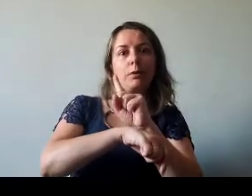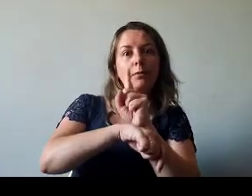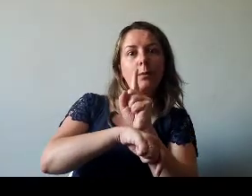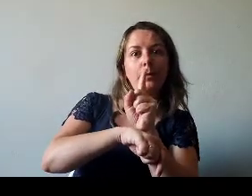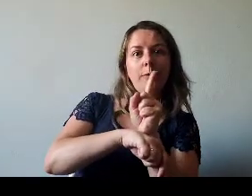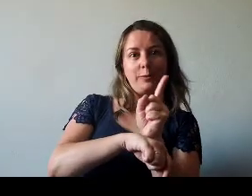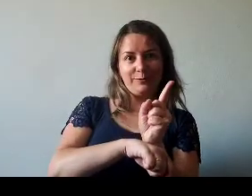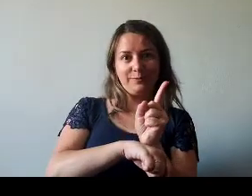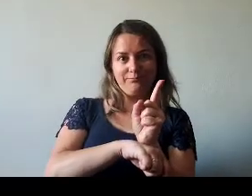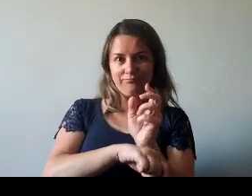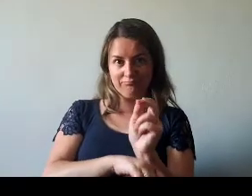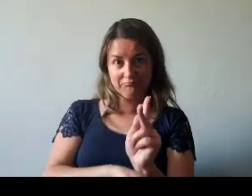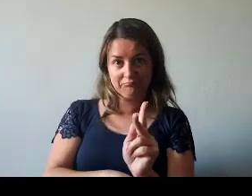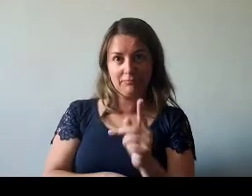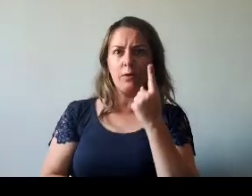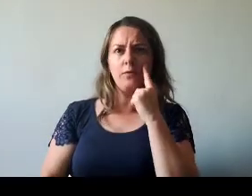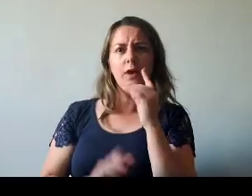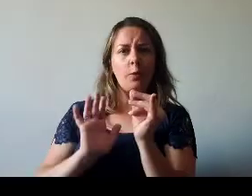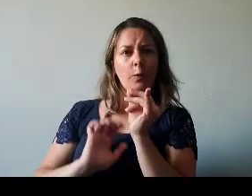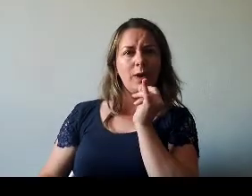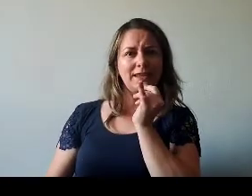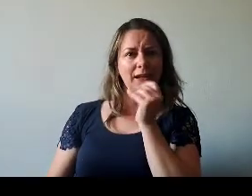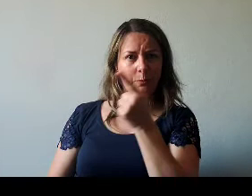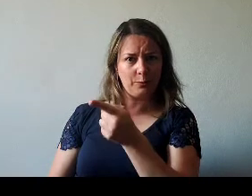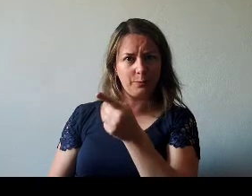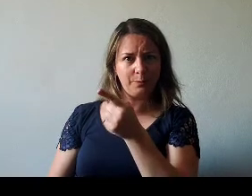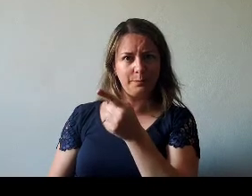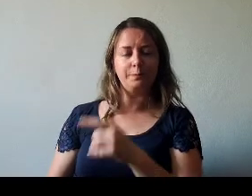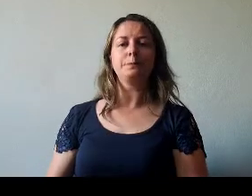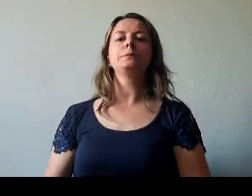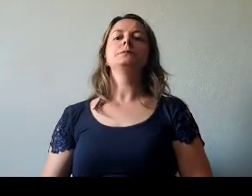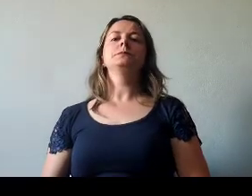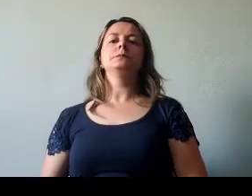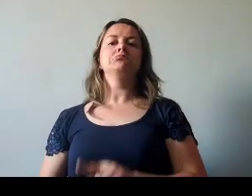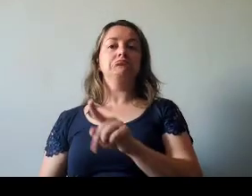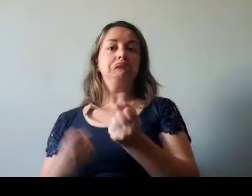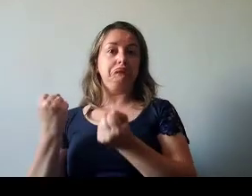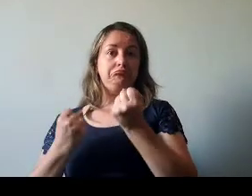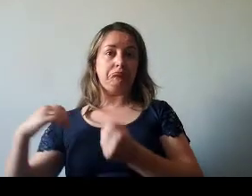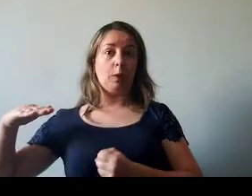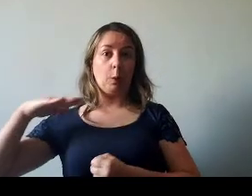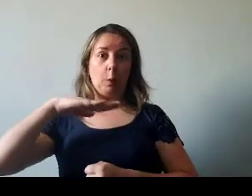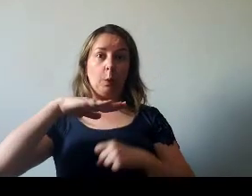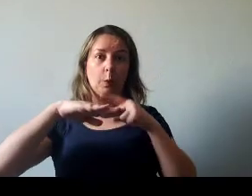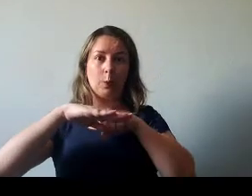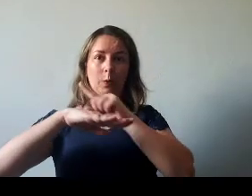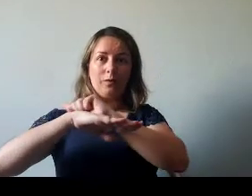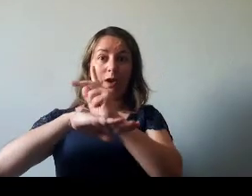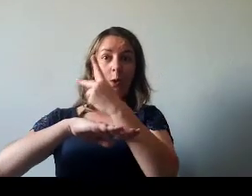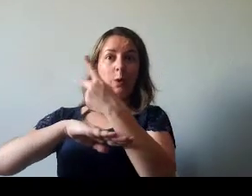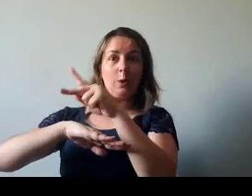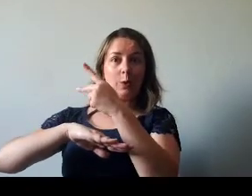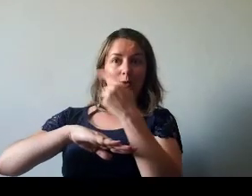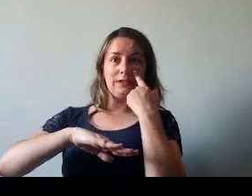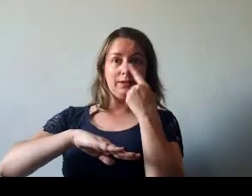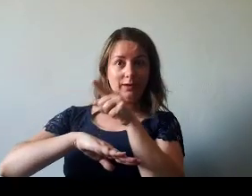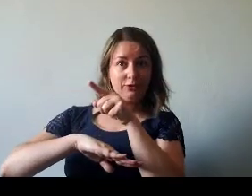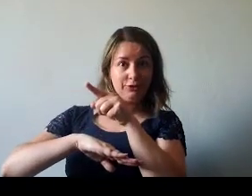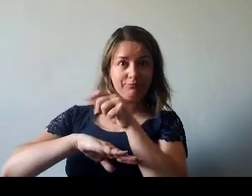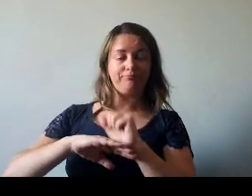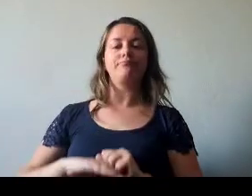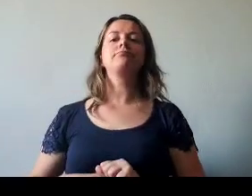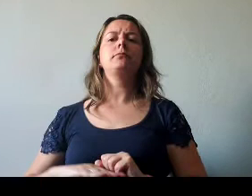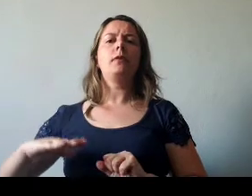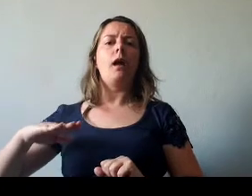ok? Nesse exemplo aqui de baixo, vejam, a gente tem aqui um carro com velocidade de 10 metros por segundo, aí um